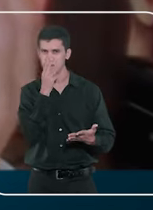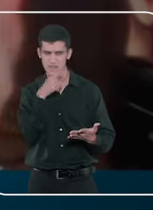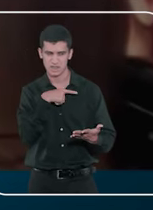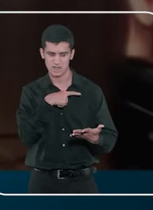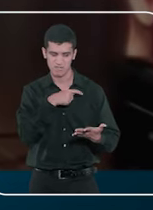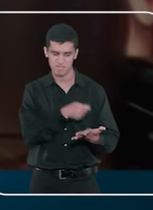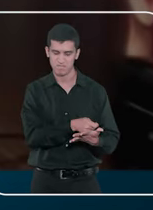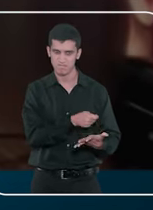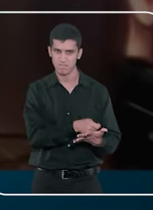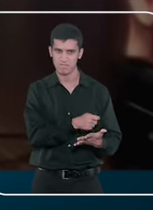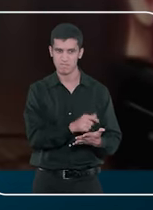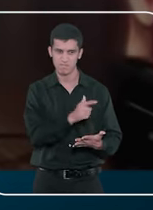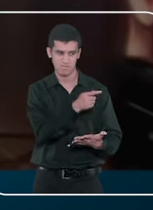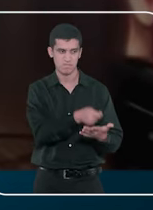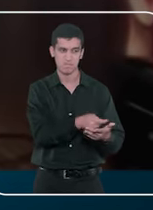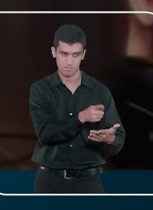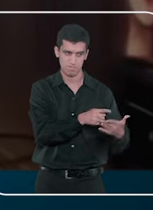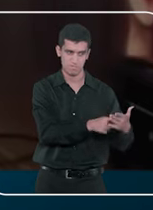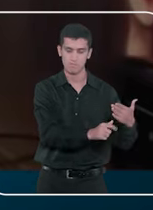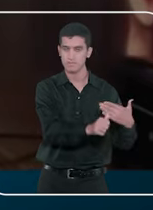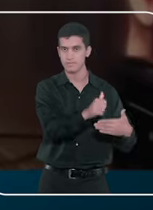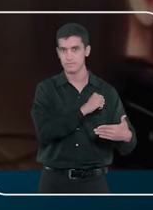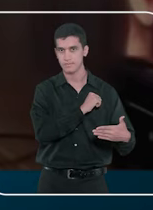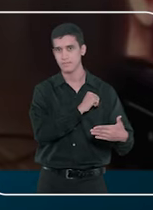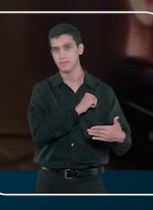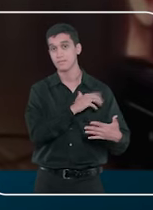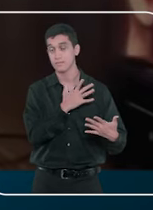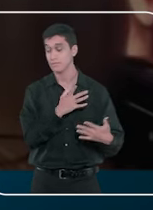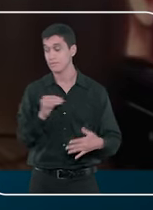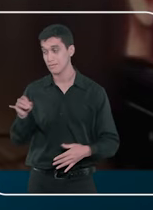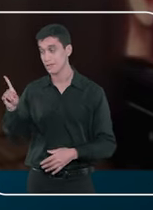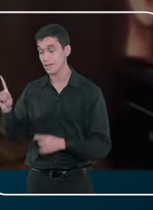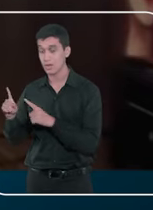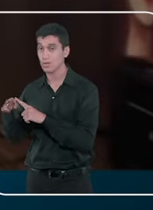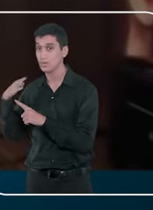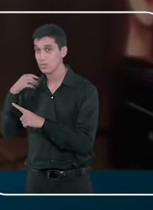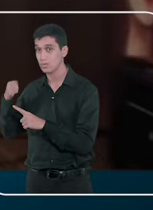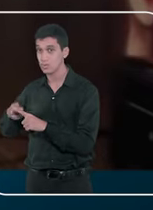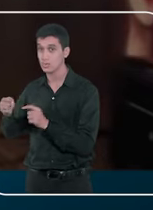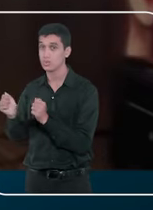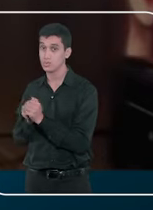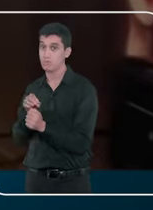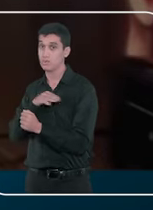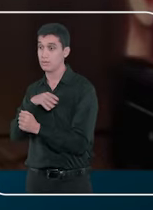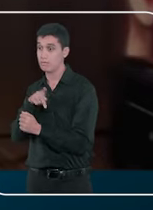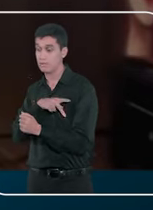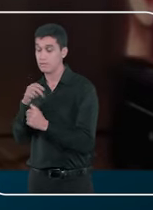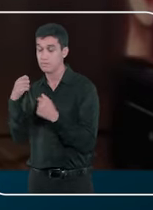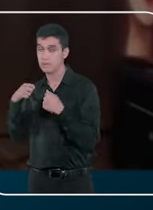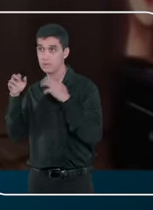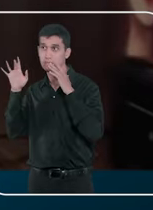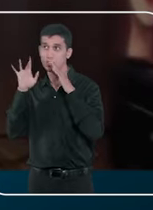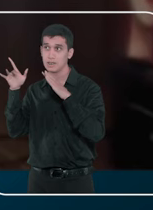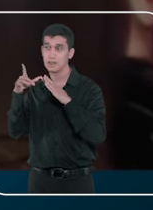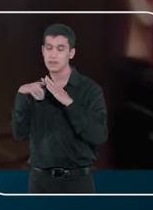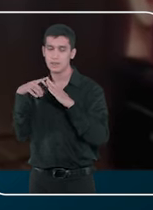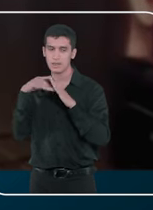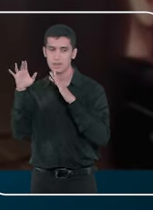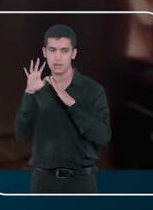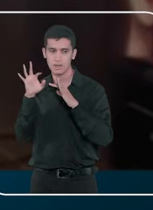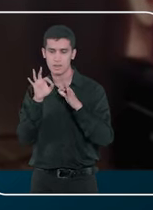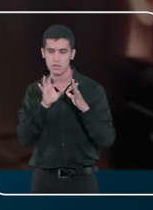teria perdido esta possibilidade de ter um agente estatal independente que fizesse um juízo de valor e de controle do que